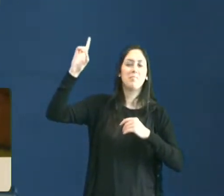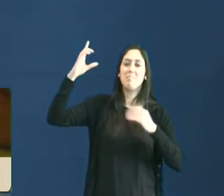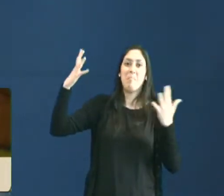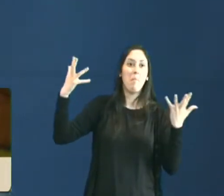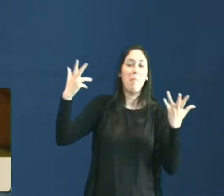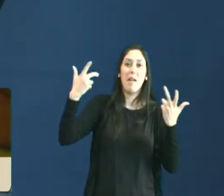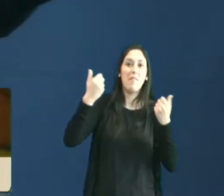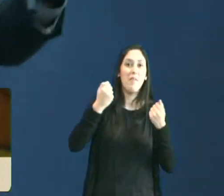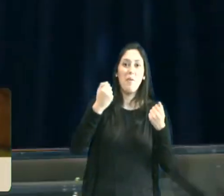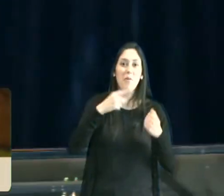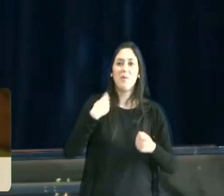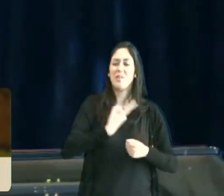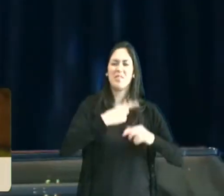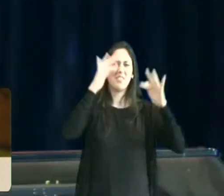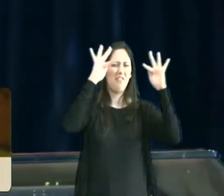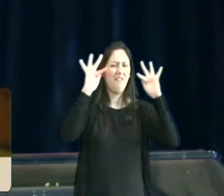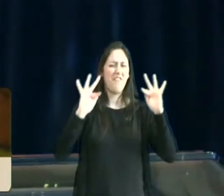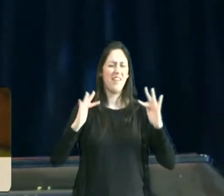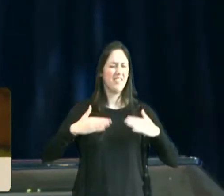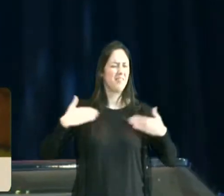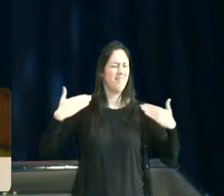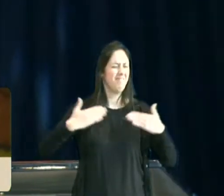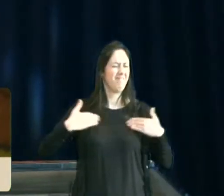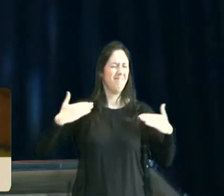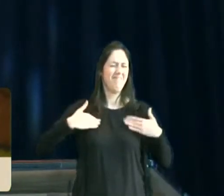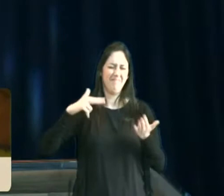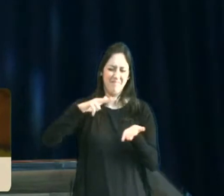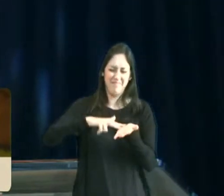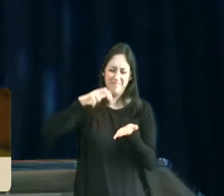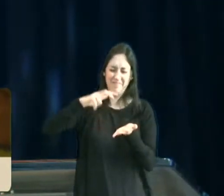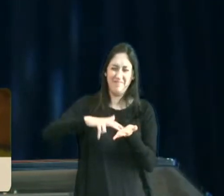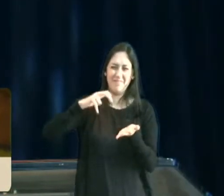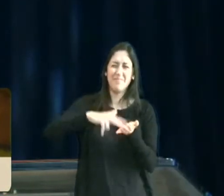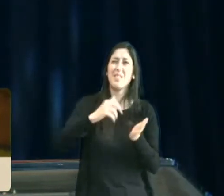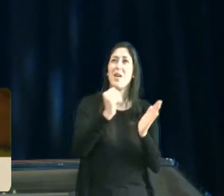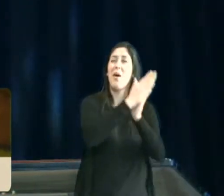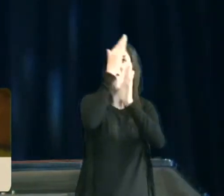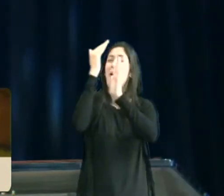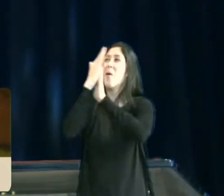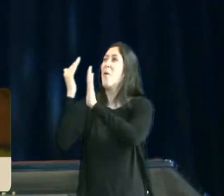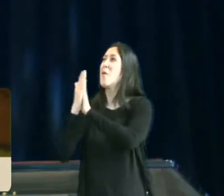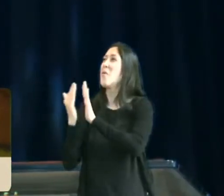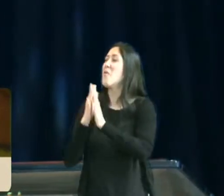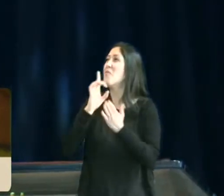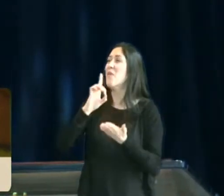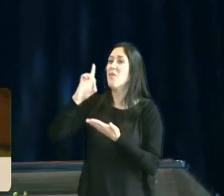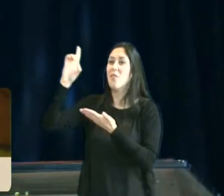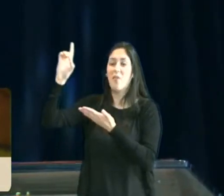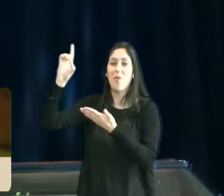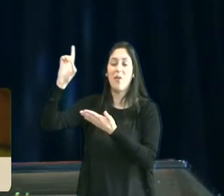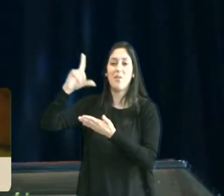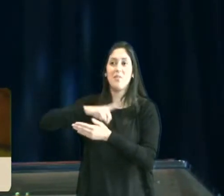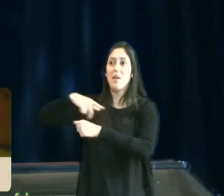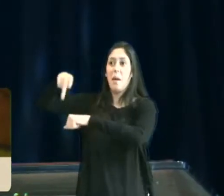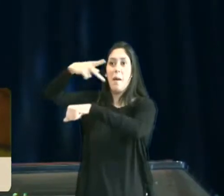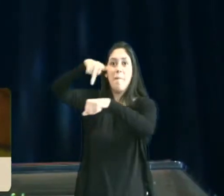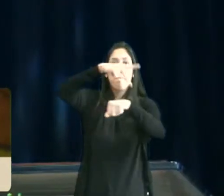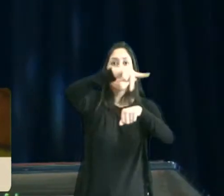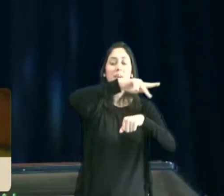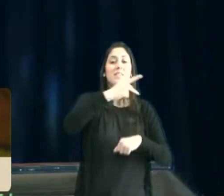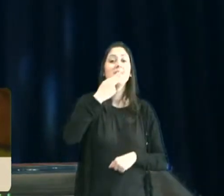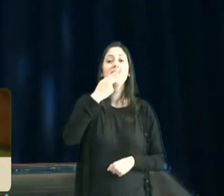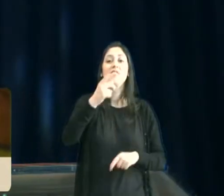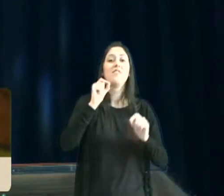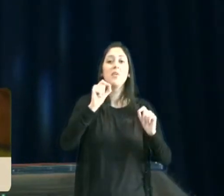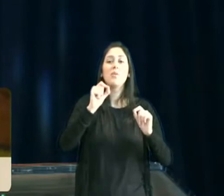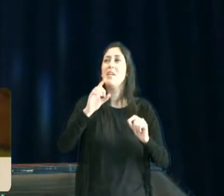se encheu de júbilo e a nossa língua de louvores. Entre as nações se diziam: grandes